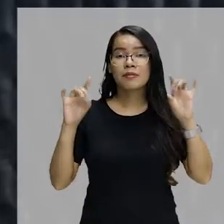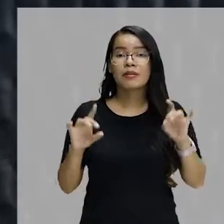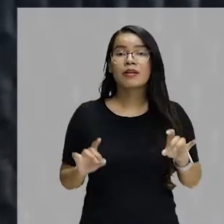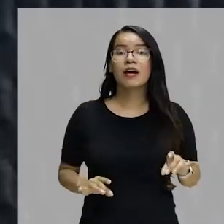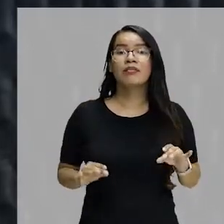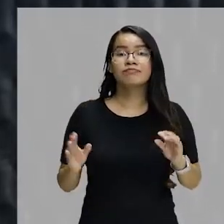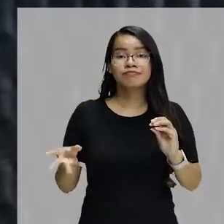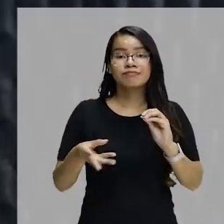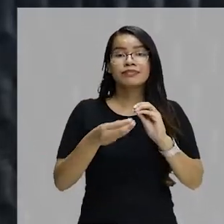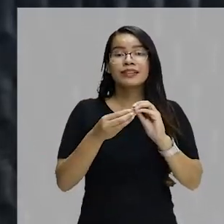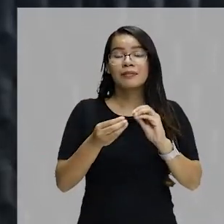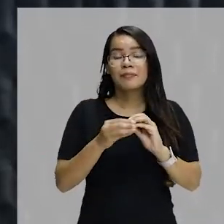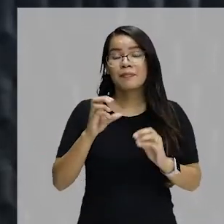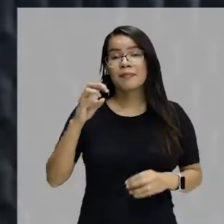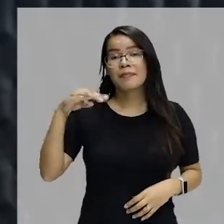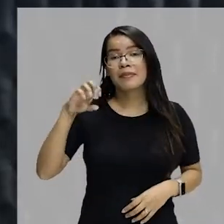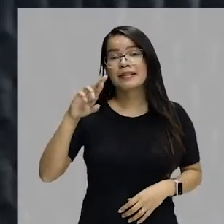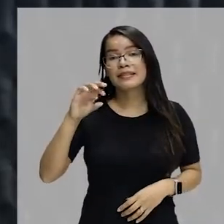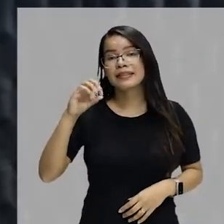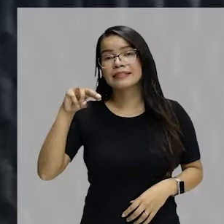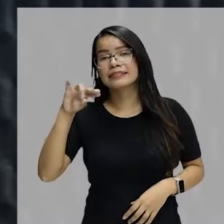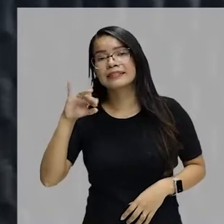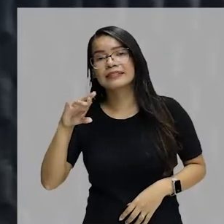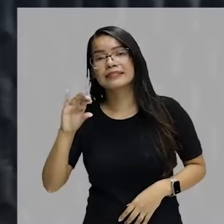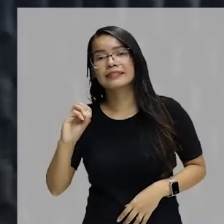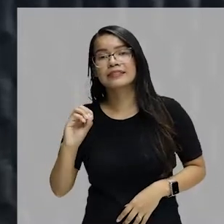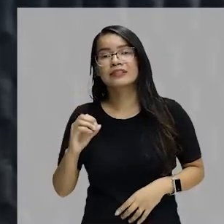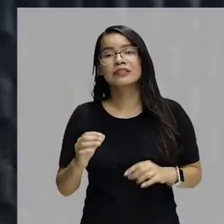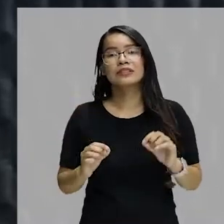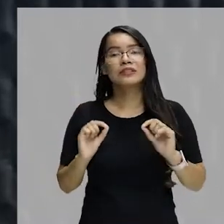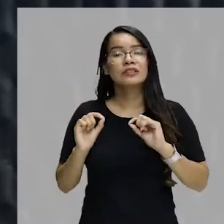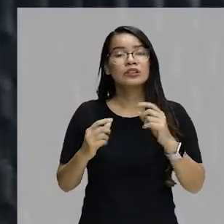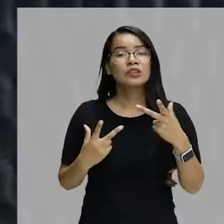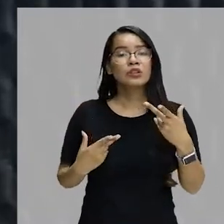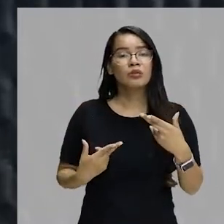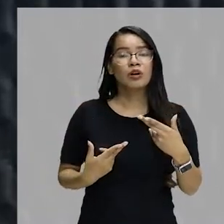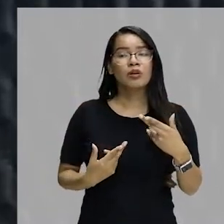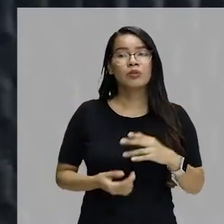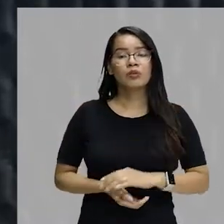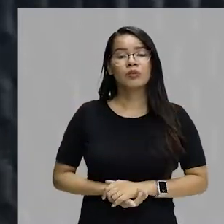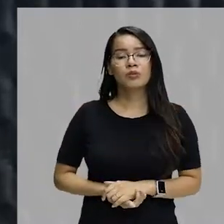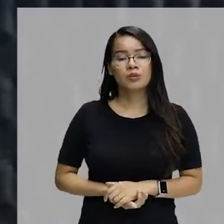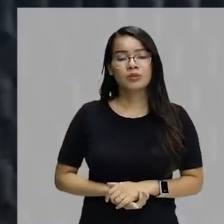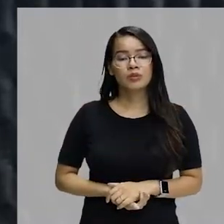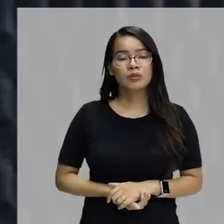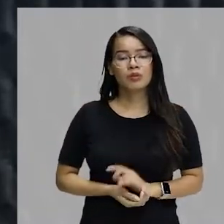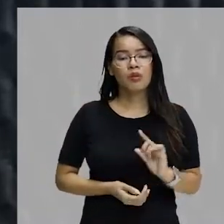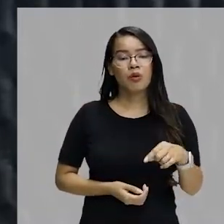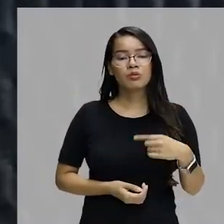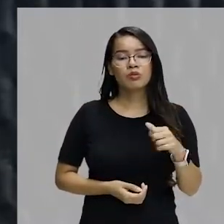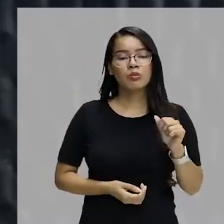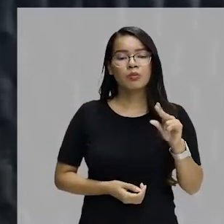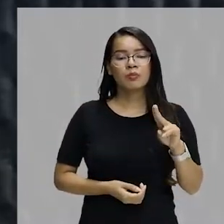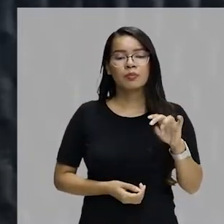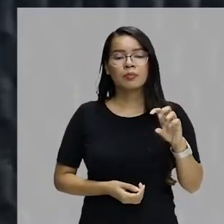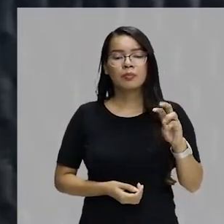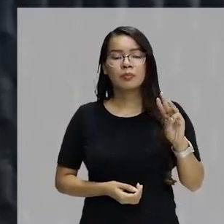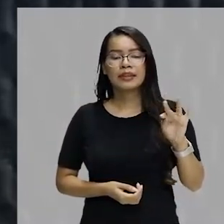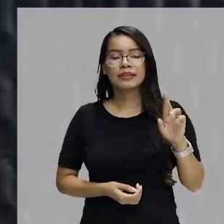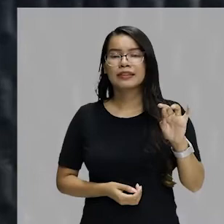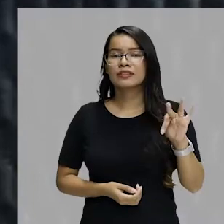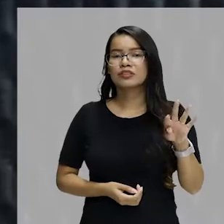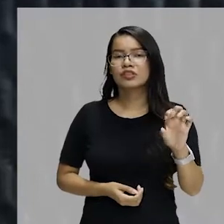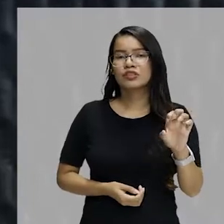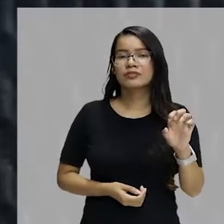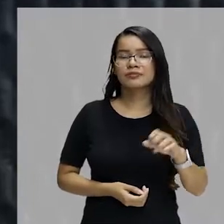estrangeiros. É o caso do almirante inglês, que esteve aqui no Maranhão na época, o almirante Lord Crockham. E é preciso observar também